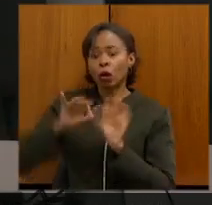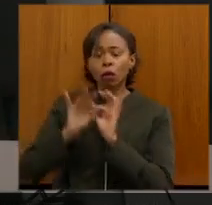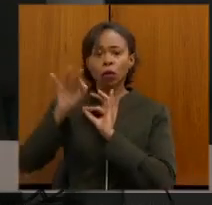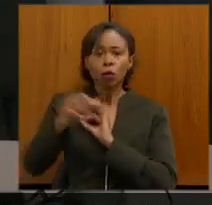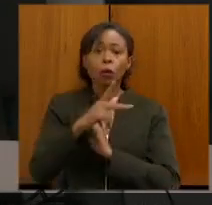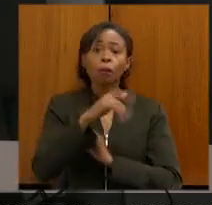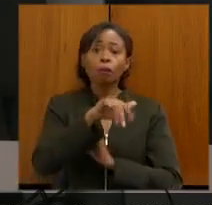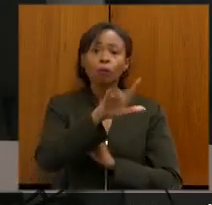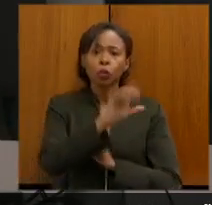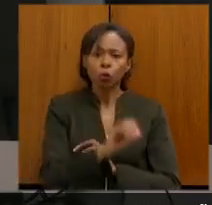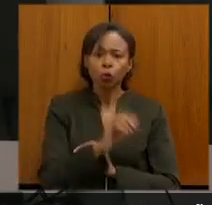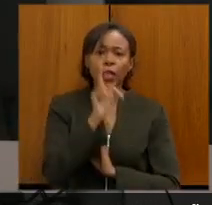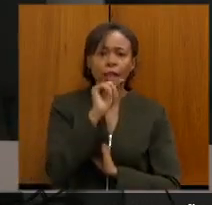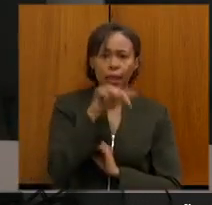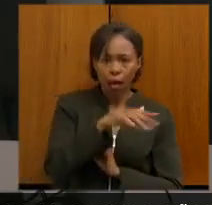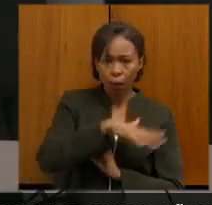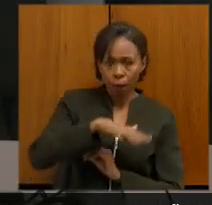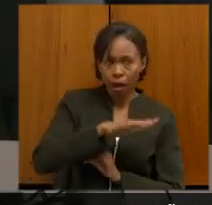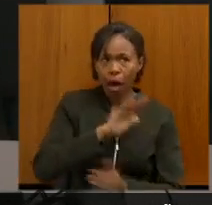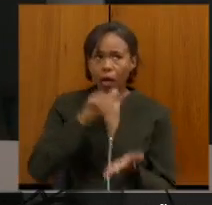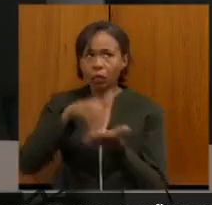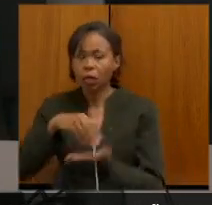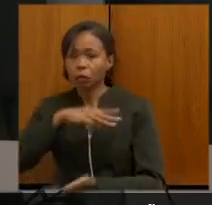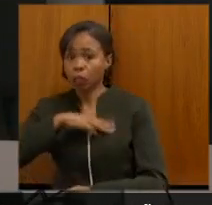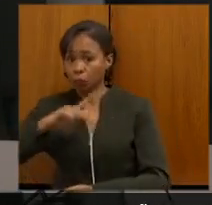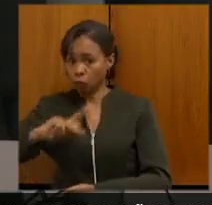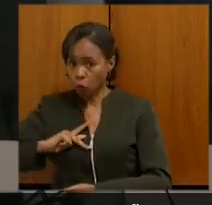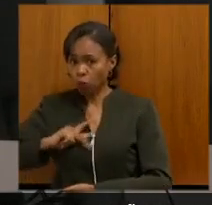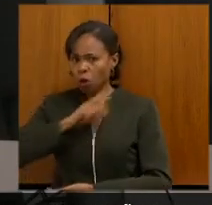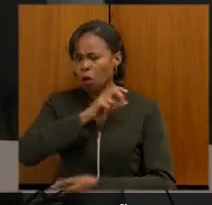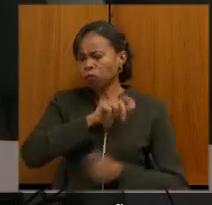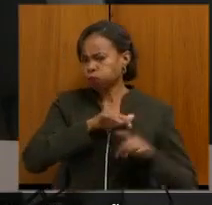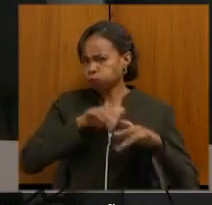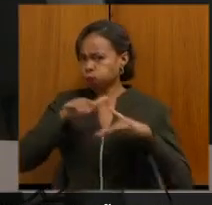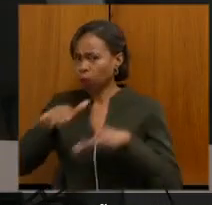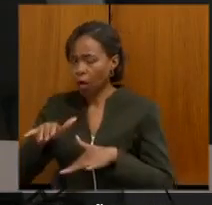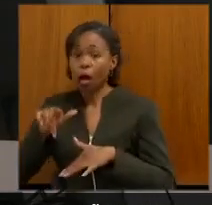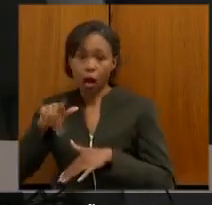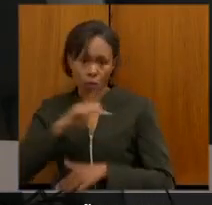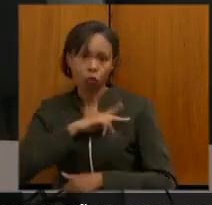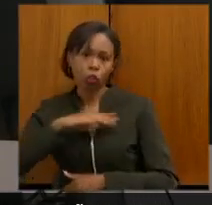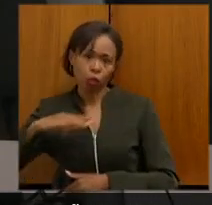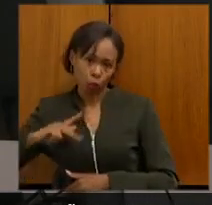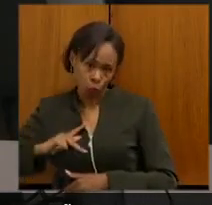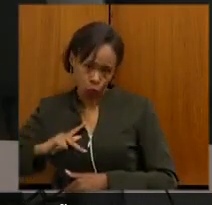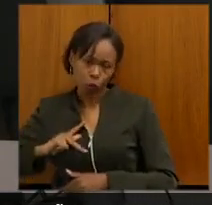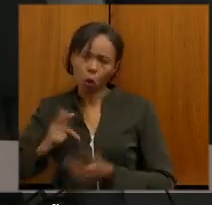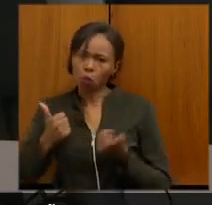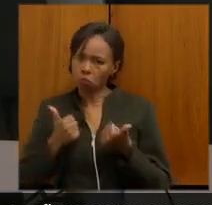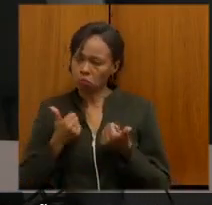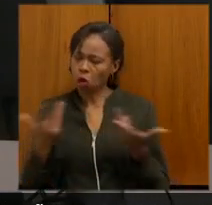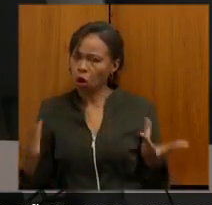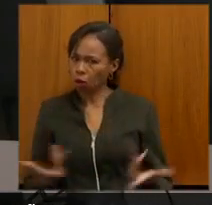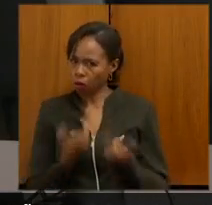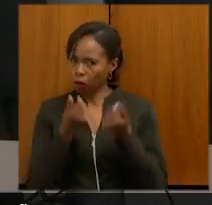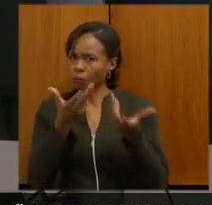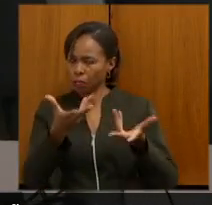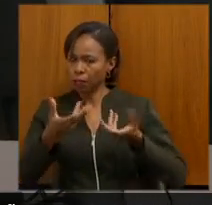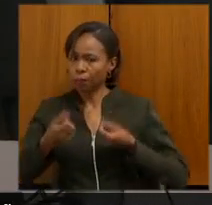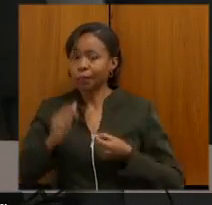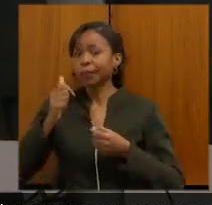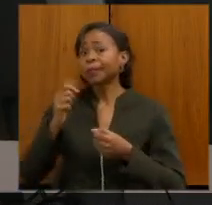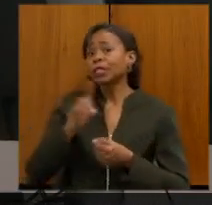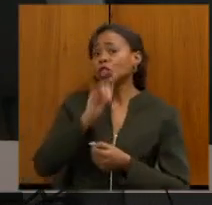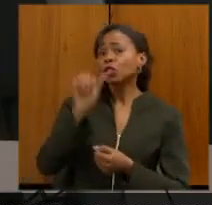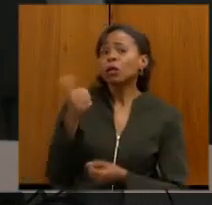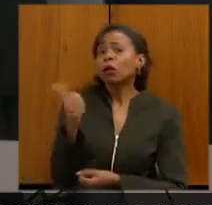até o ministério público no dia nove vamos hiper super bem recebido por Ministério Público lá no dia onze Nós